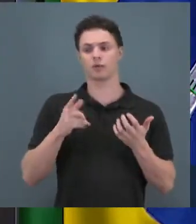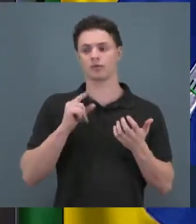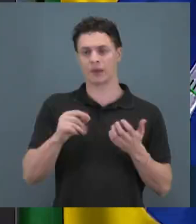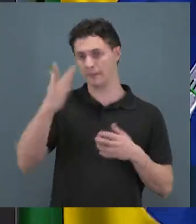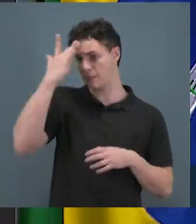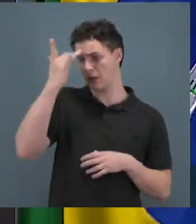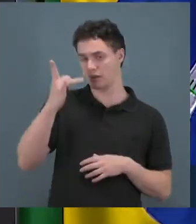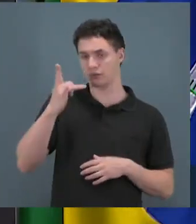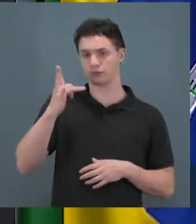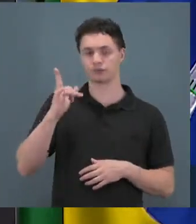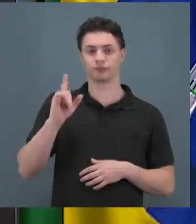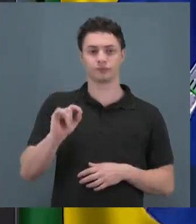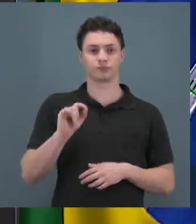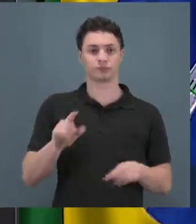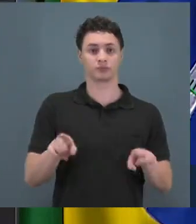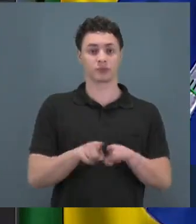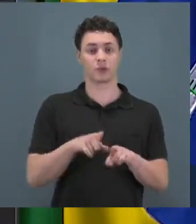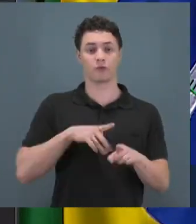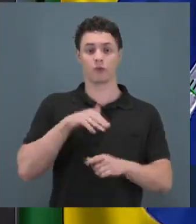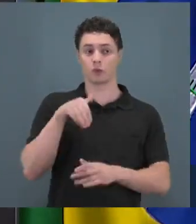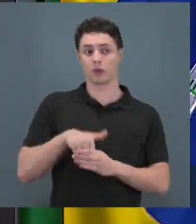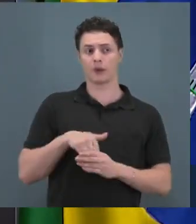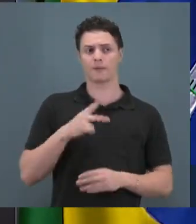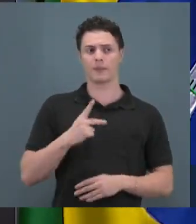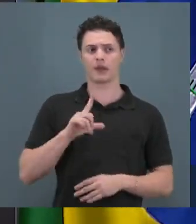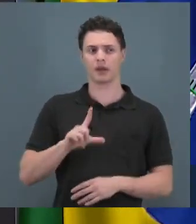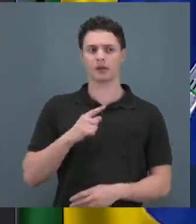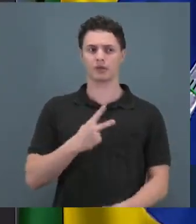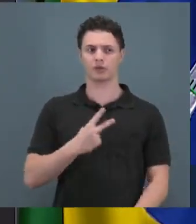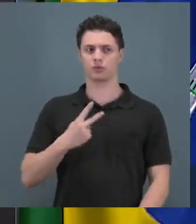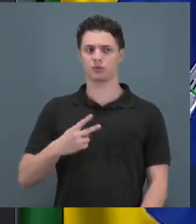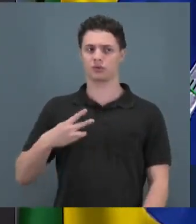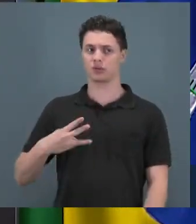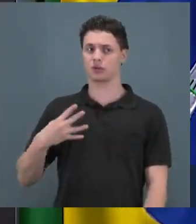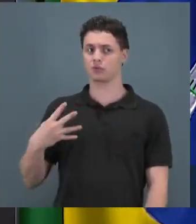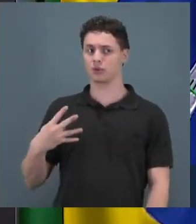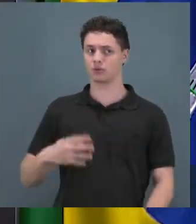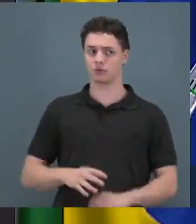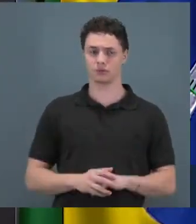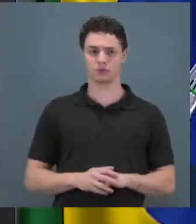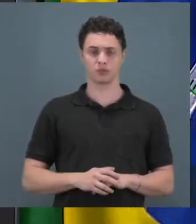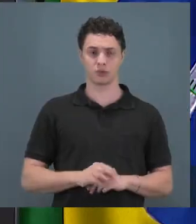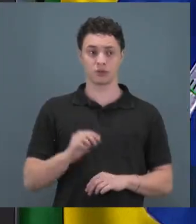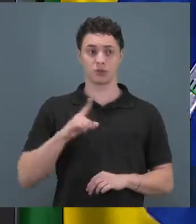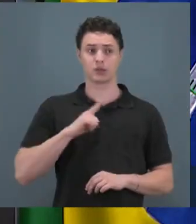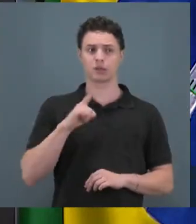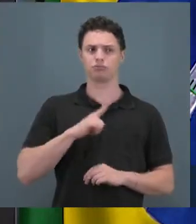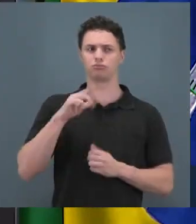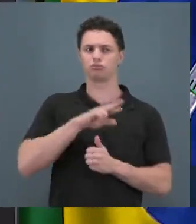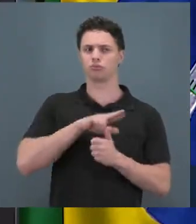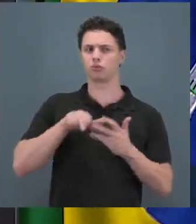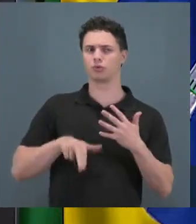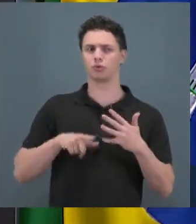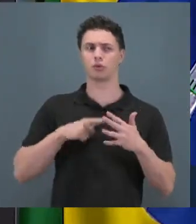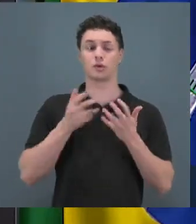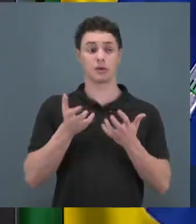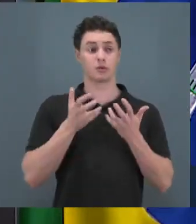amanhã, votar o PL 2234, que, entre outras coisas,